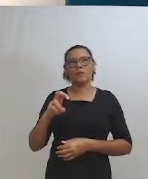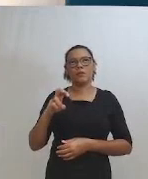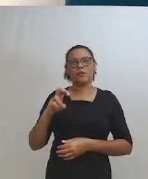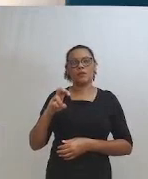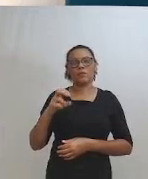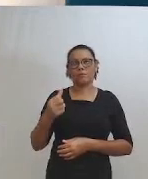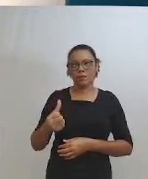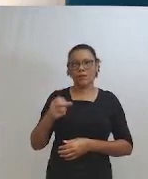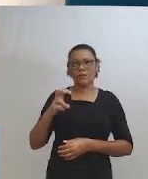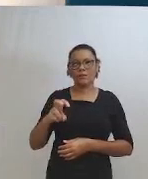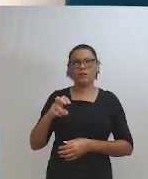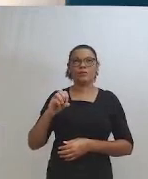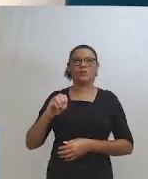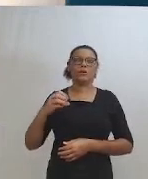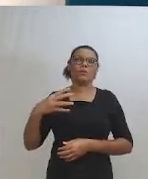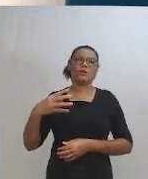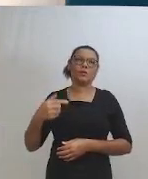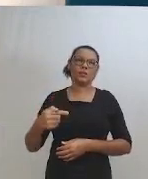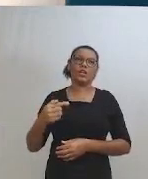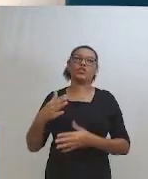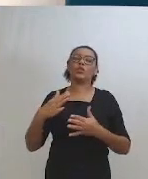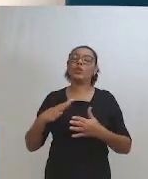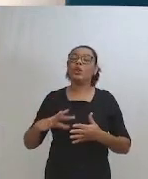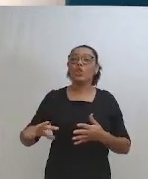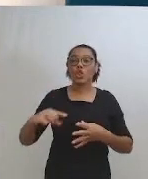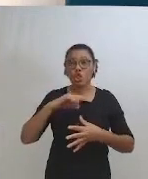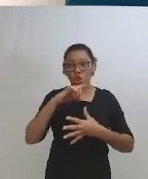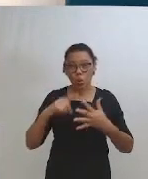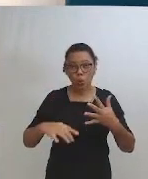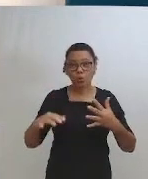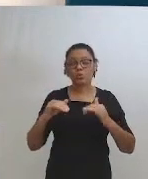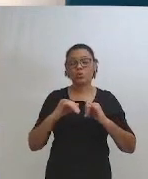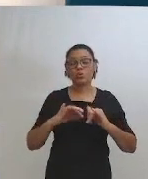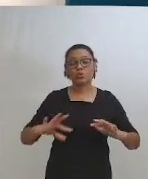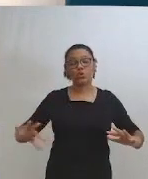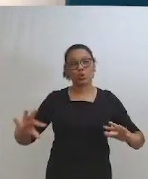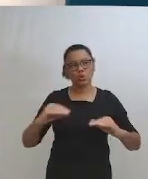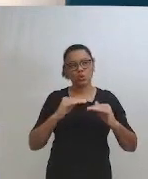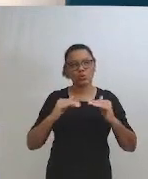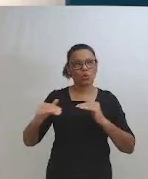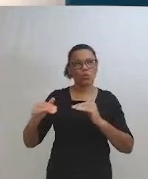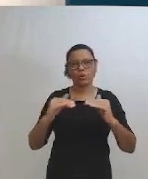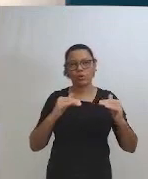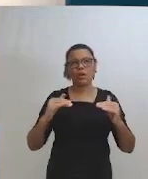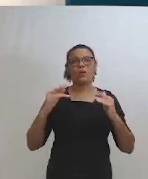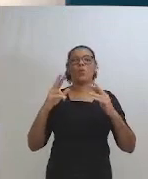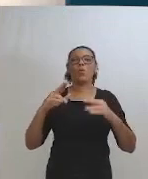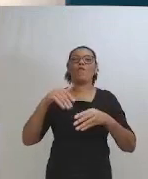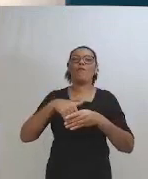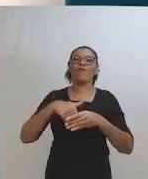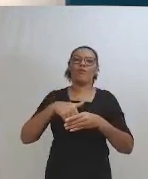resultado, os resultados, por unanimidade, nos termos deste voto.